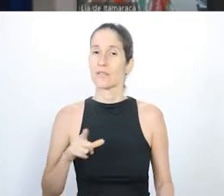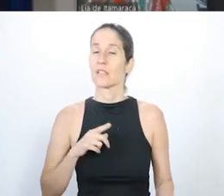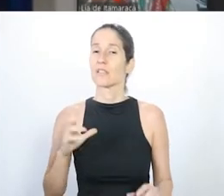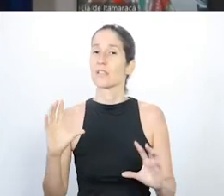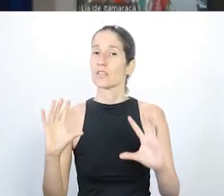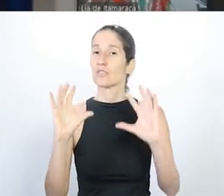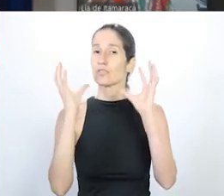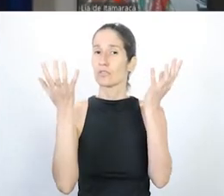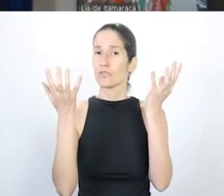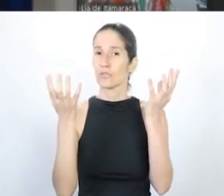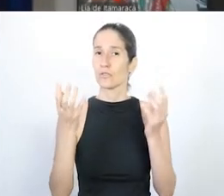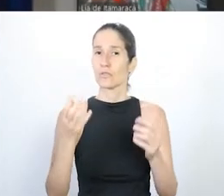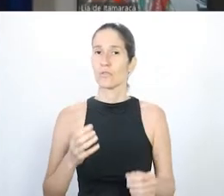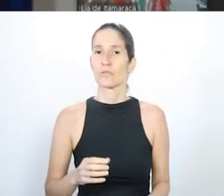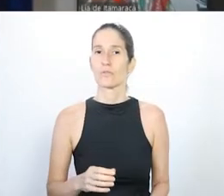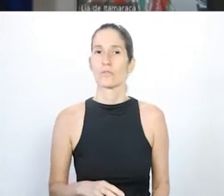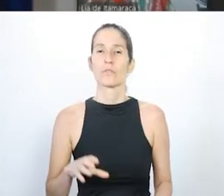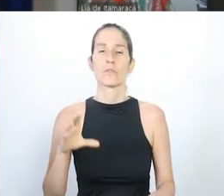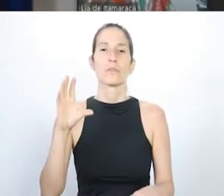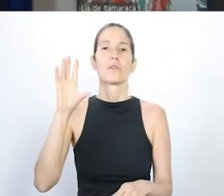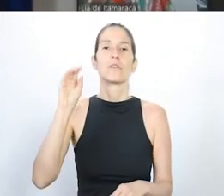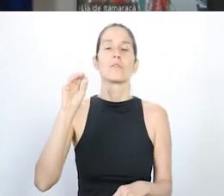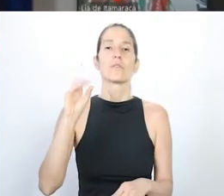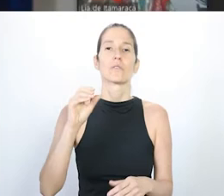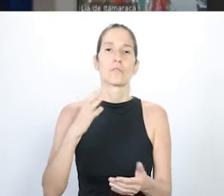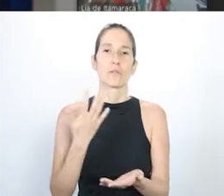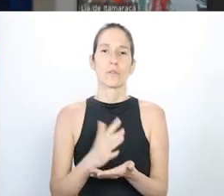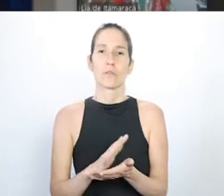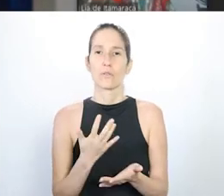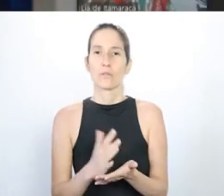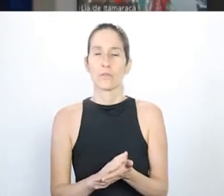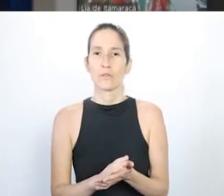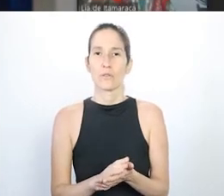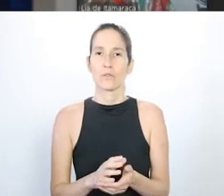Raiz de Arco Verde com o Coco de Iguape do Ceará.